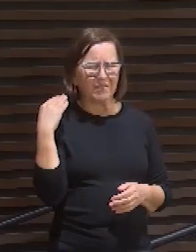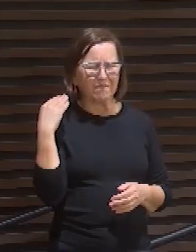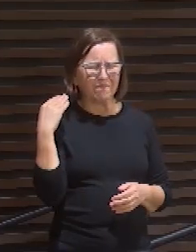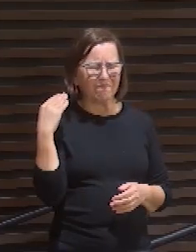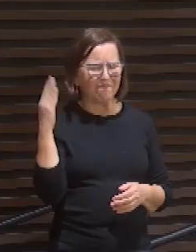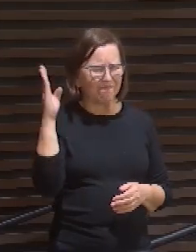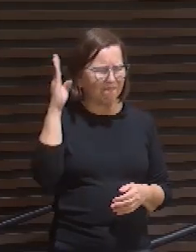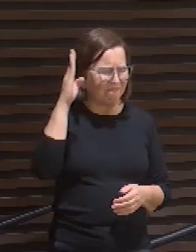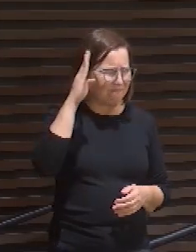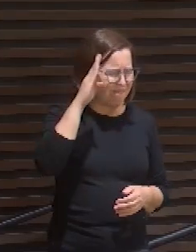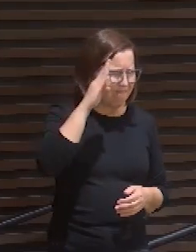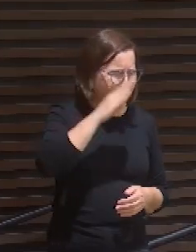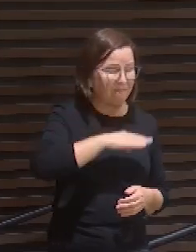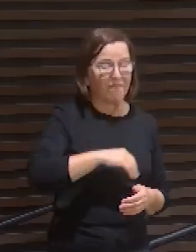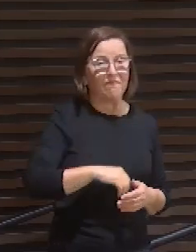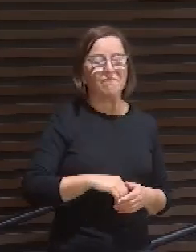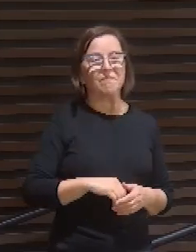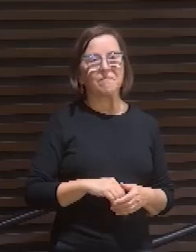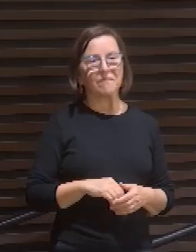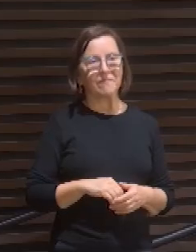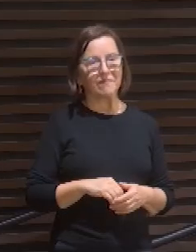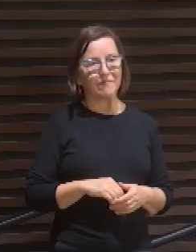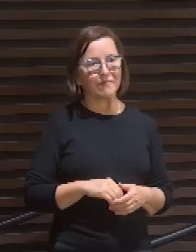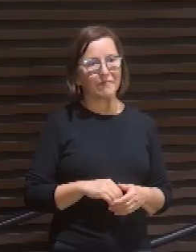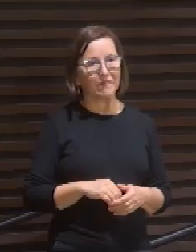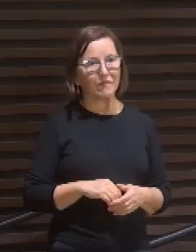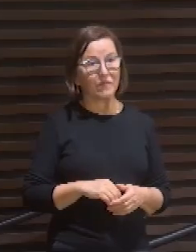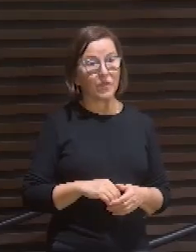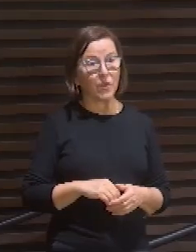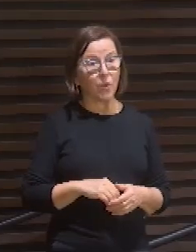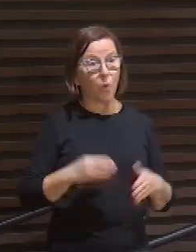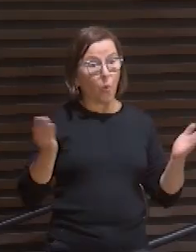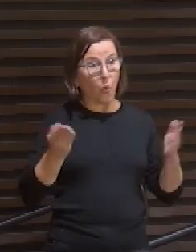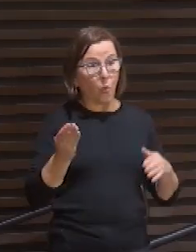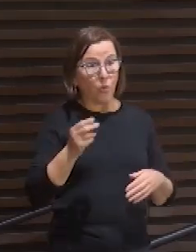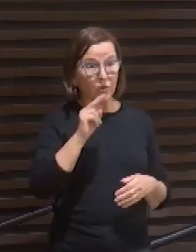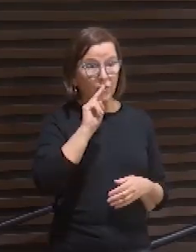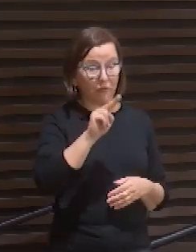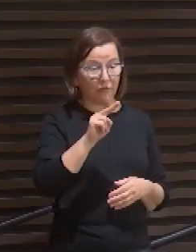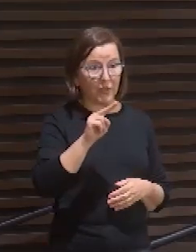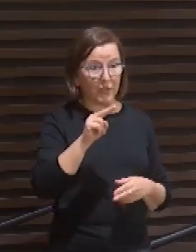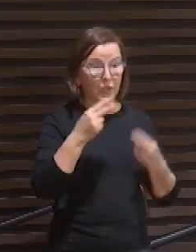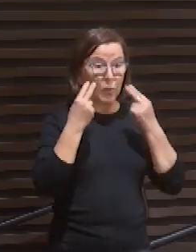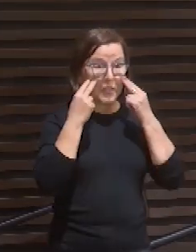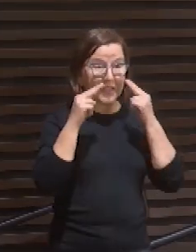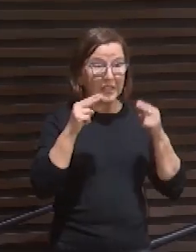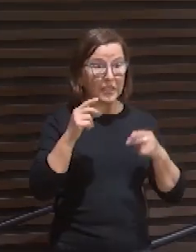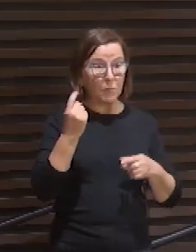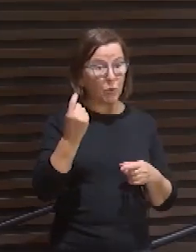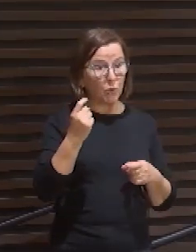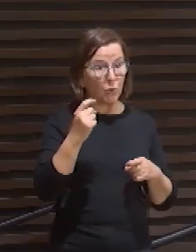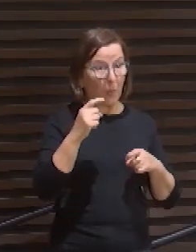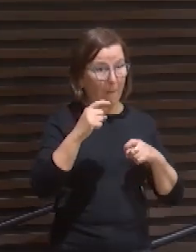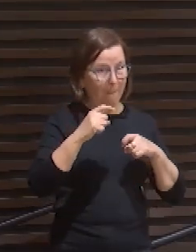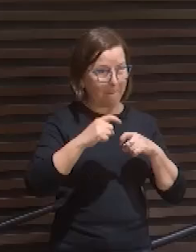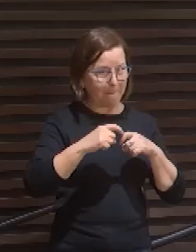Ouvindo hoje um testemunho de um médico tentando descrever a